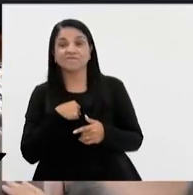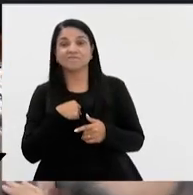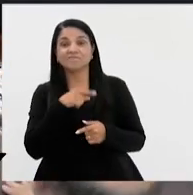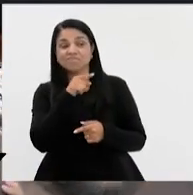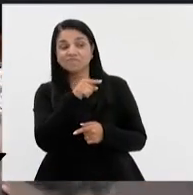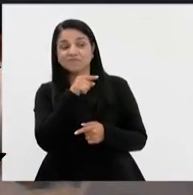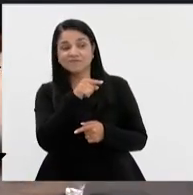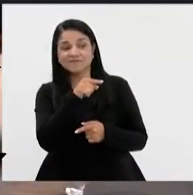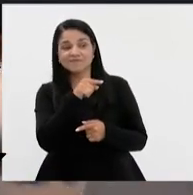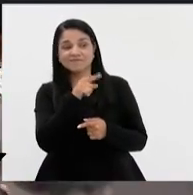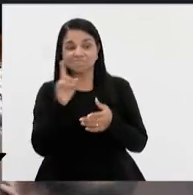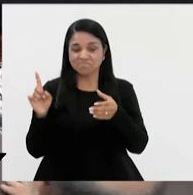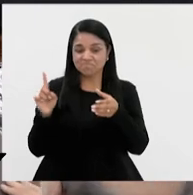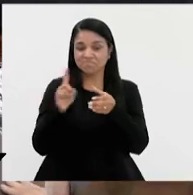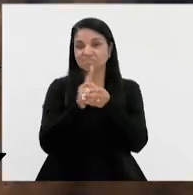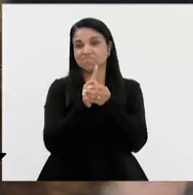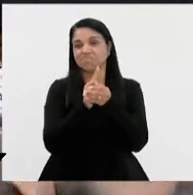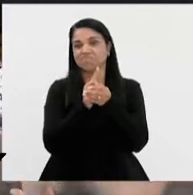como coautor.